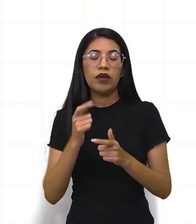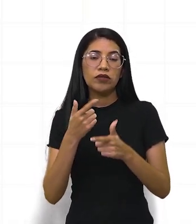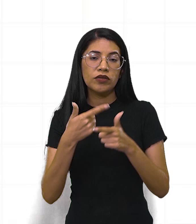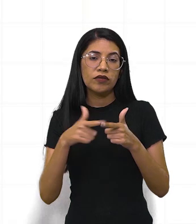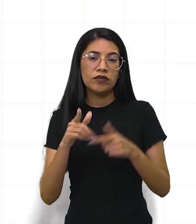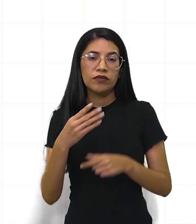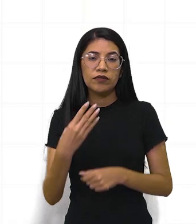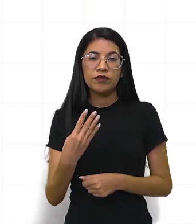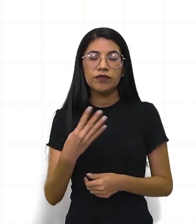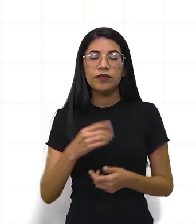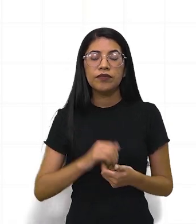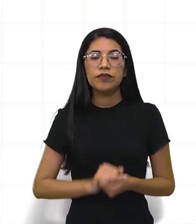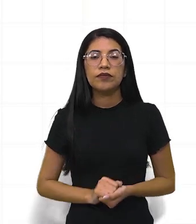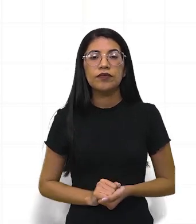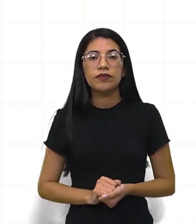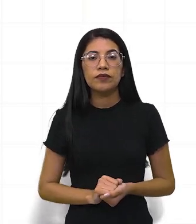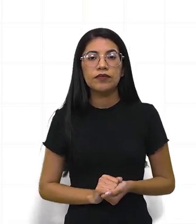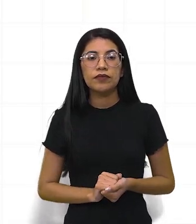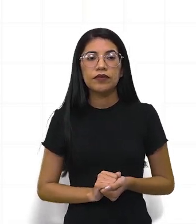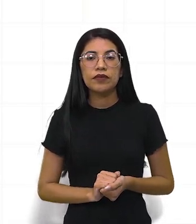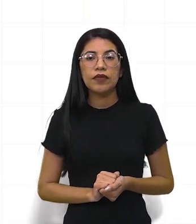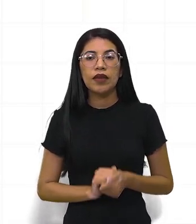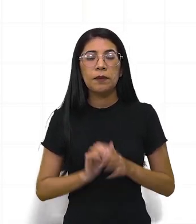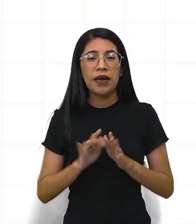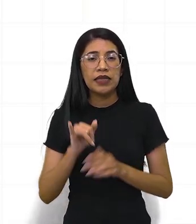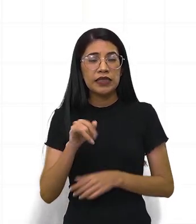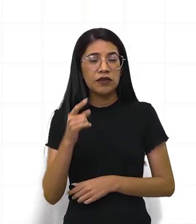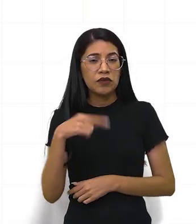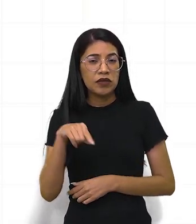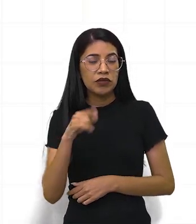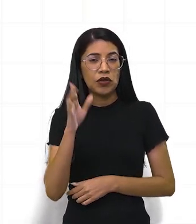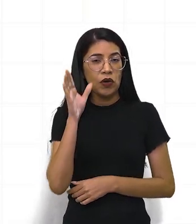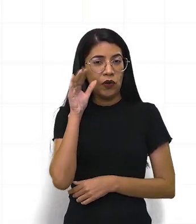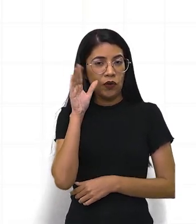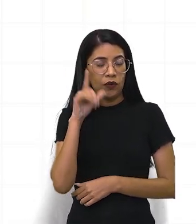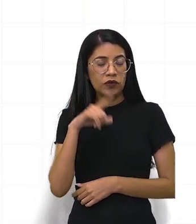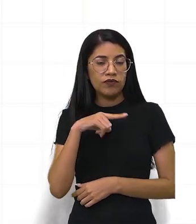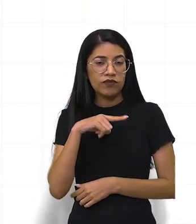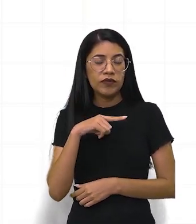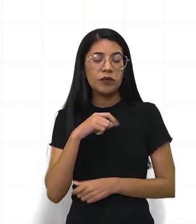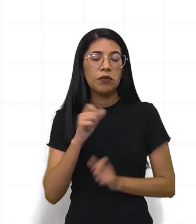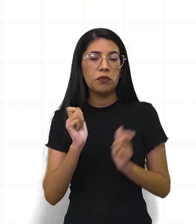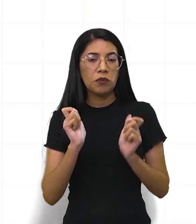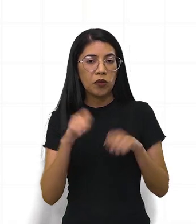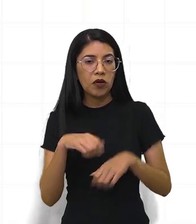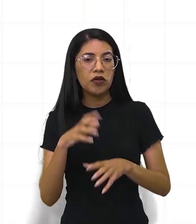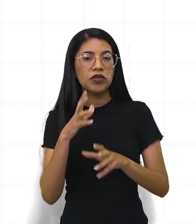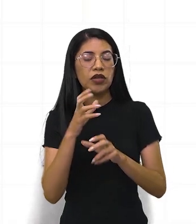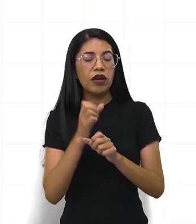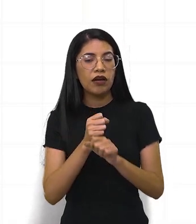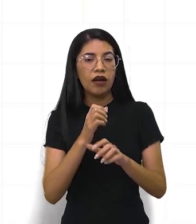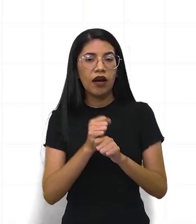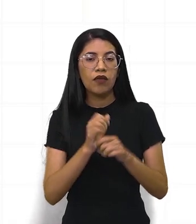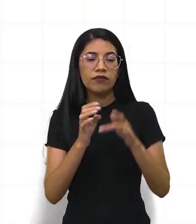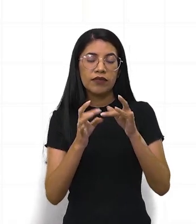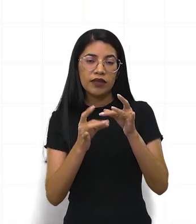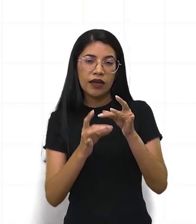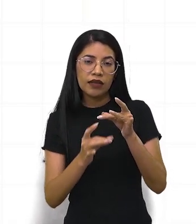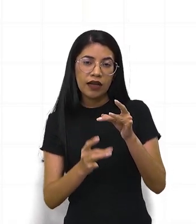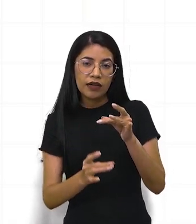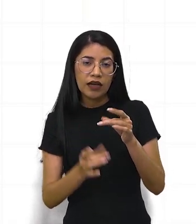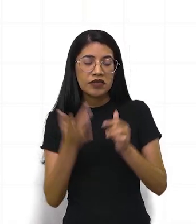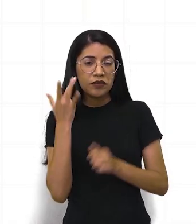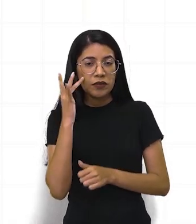4, ok? Mas se você tiver curiosidade, e aí você faz, então, porque se você não lembrar de